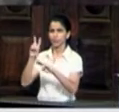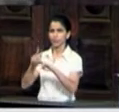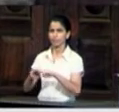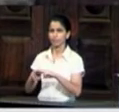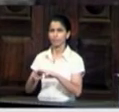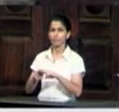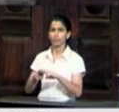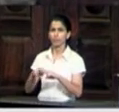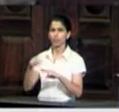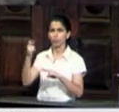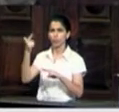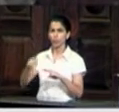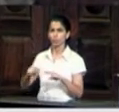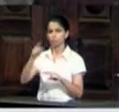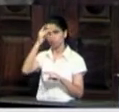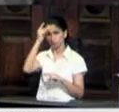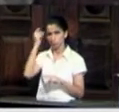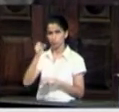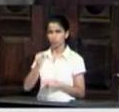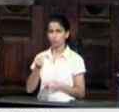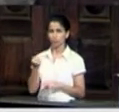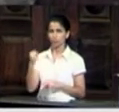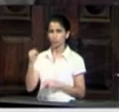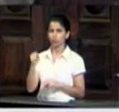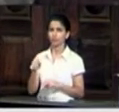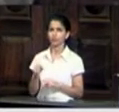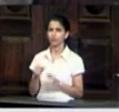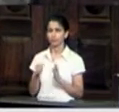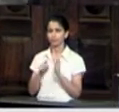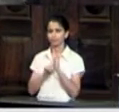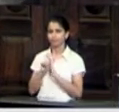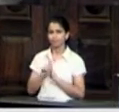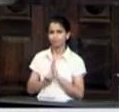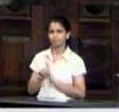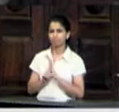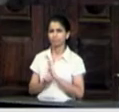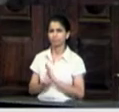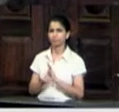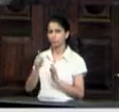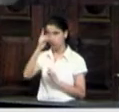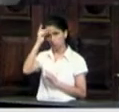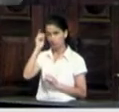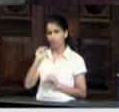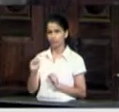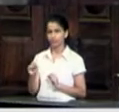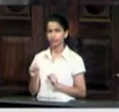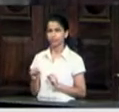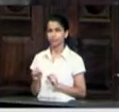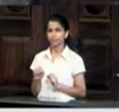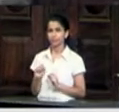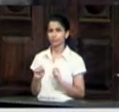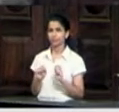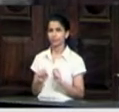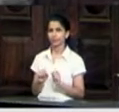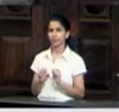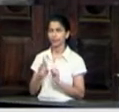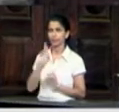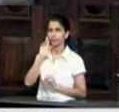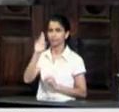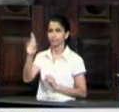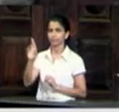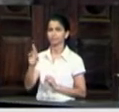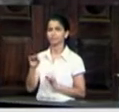temporárias de outras 8 pessoas. Segundo a investigação, tais pessoas seriam representantes